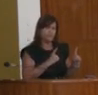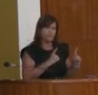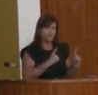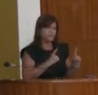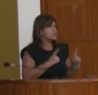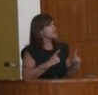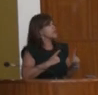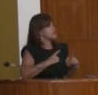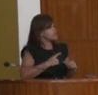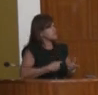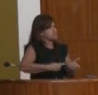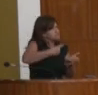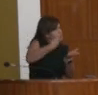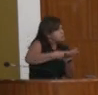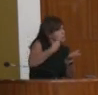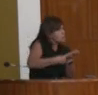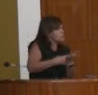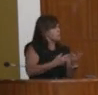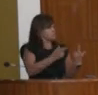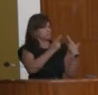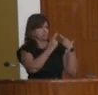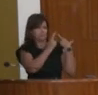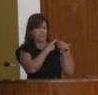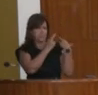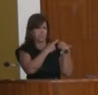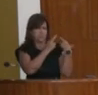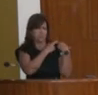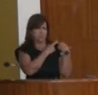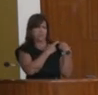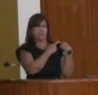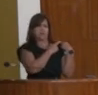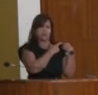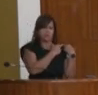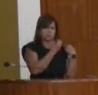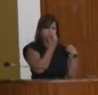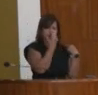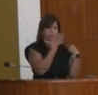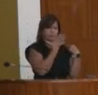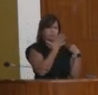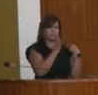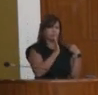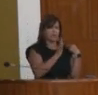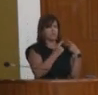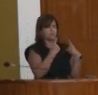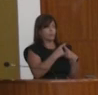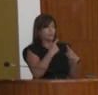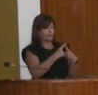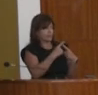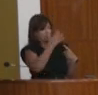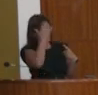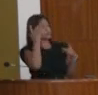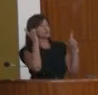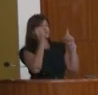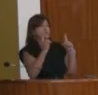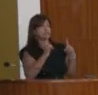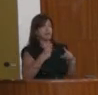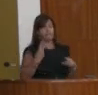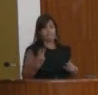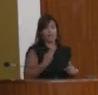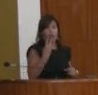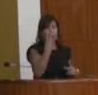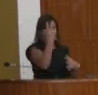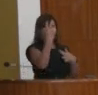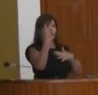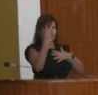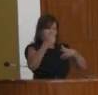mais comprometidas com o trabalho que muitos ali que estavam, entendeu? Porque elas valorizavam mais aquilo. Elas davam